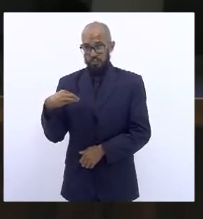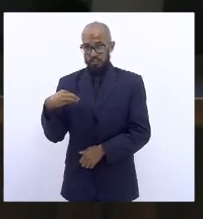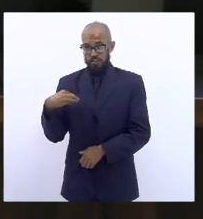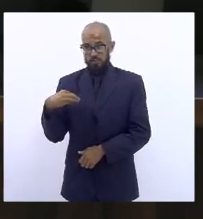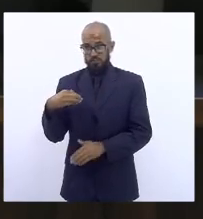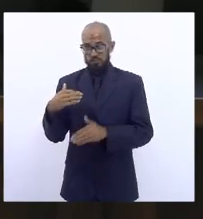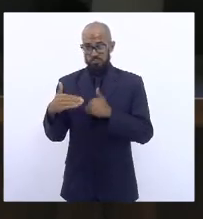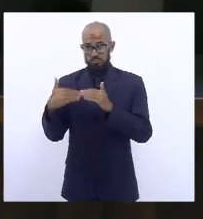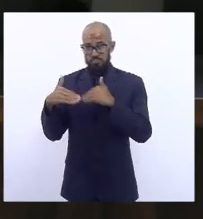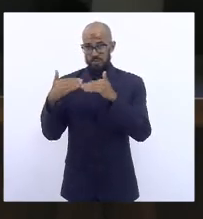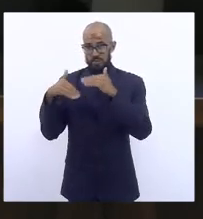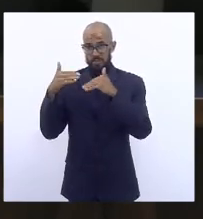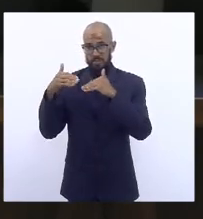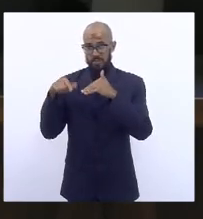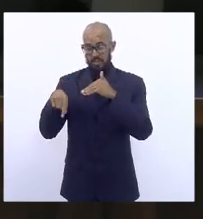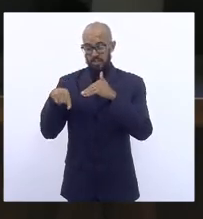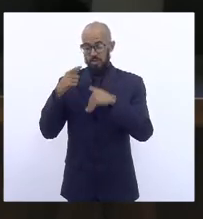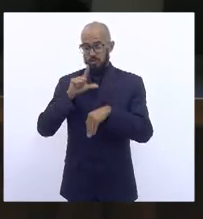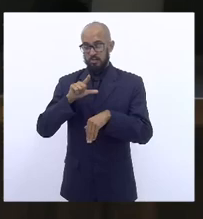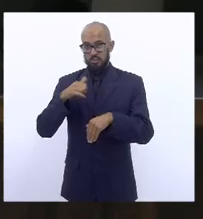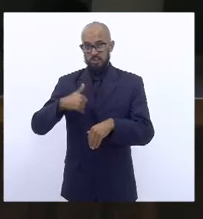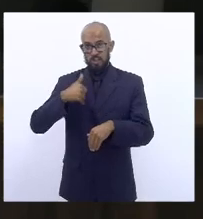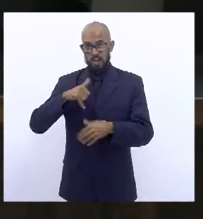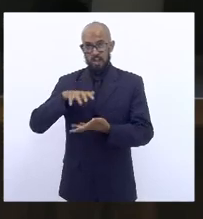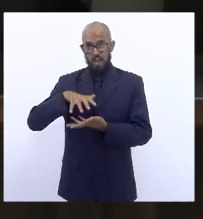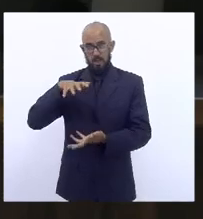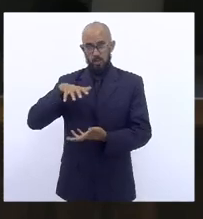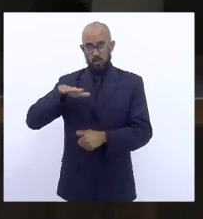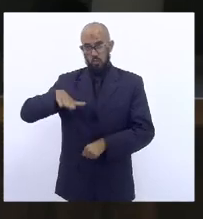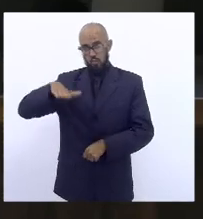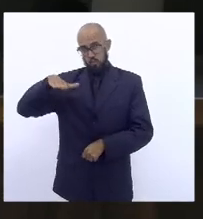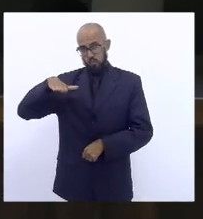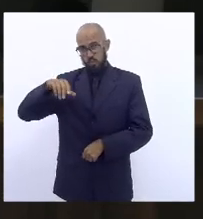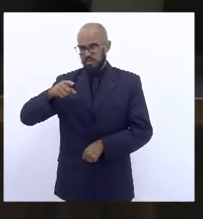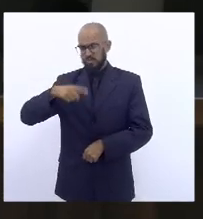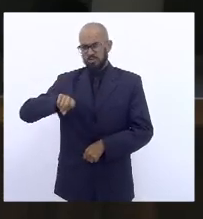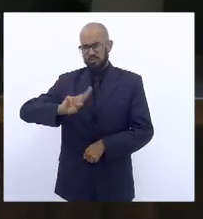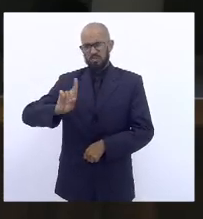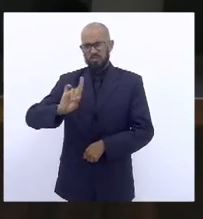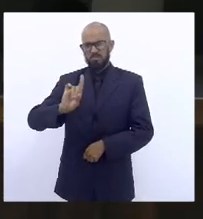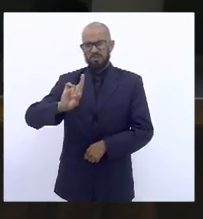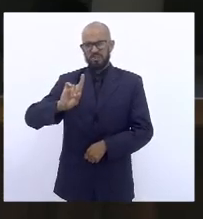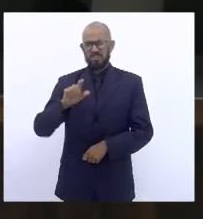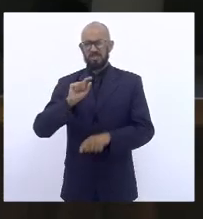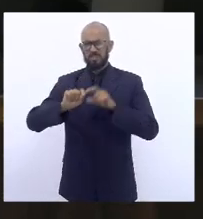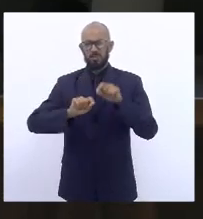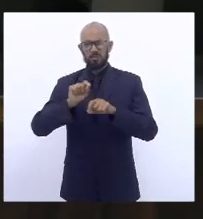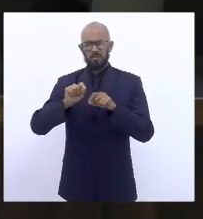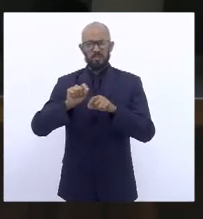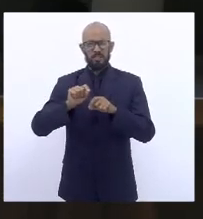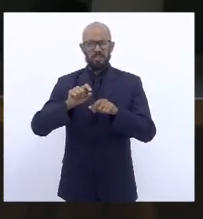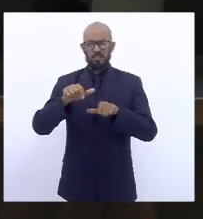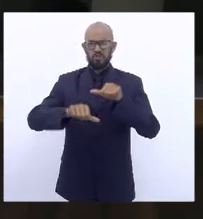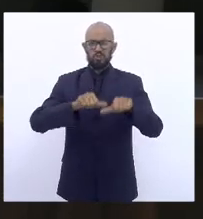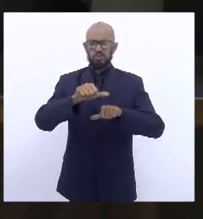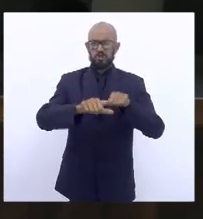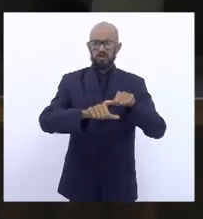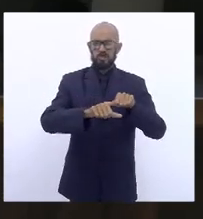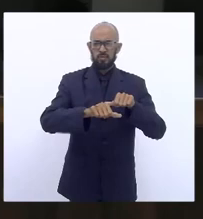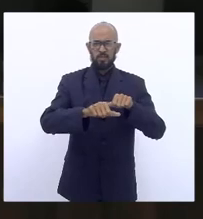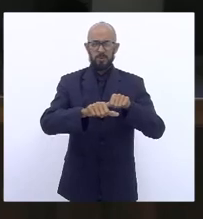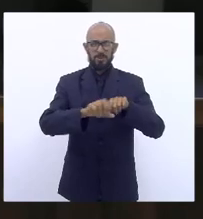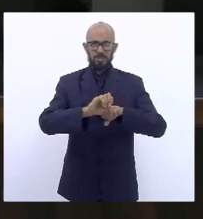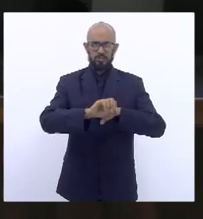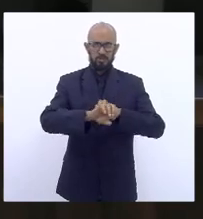se desenvolverem e atingir a idade adulta, diz a Selma, eles não precisam passar por um processo de